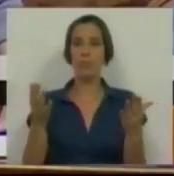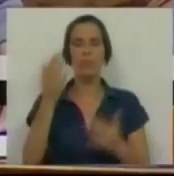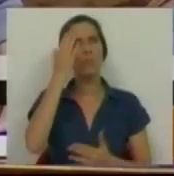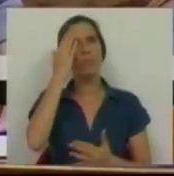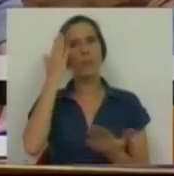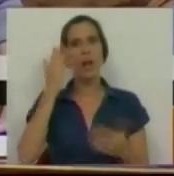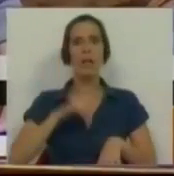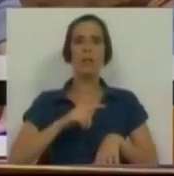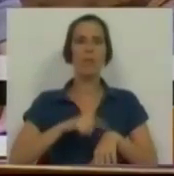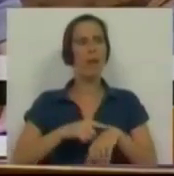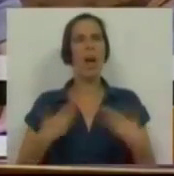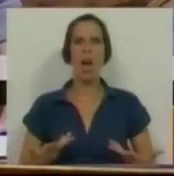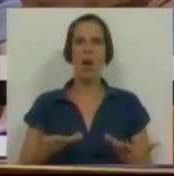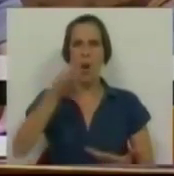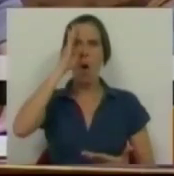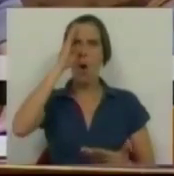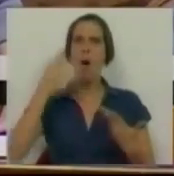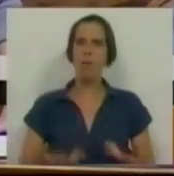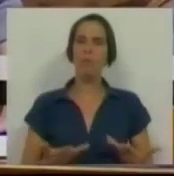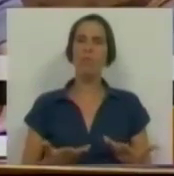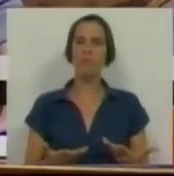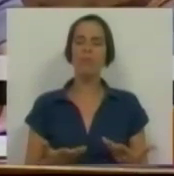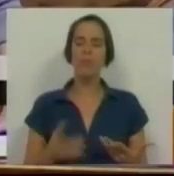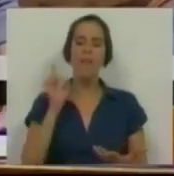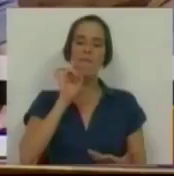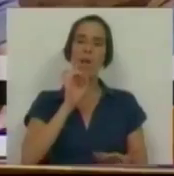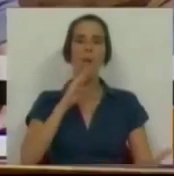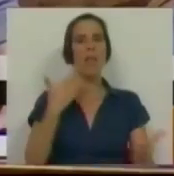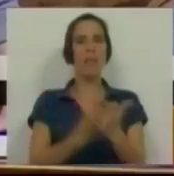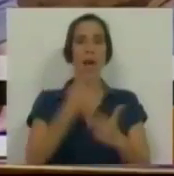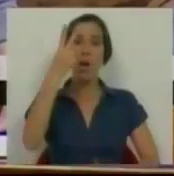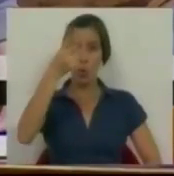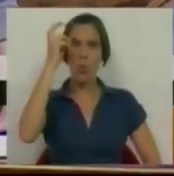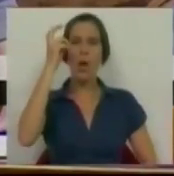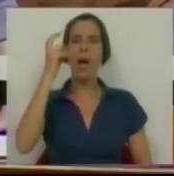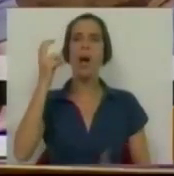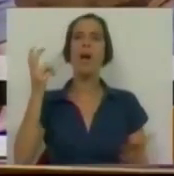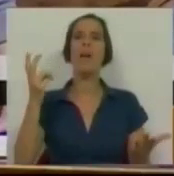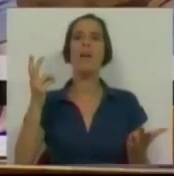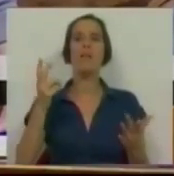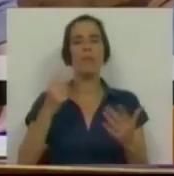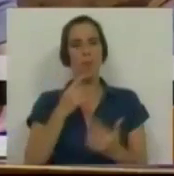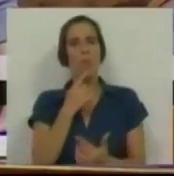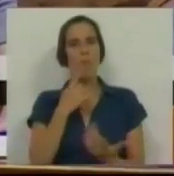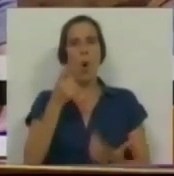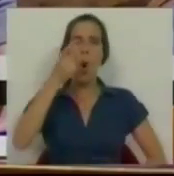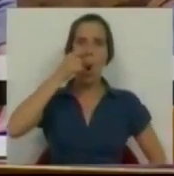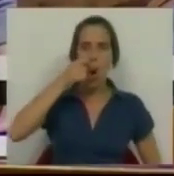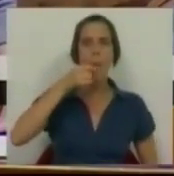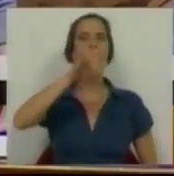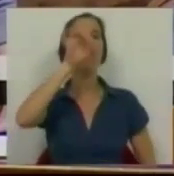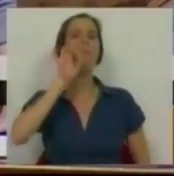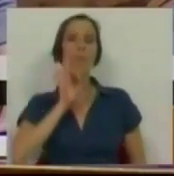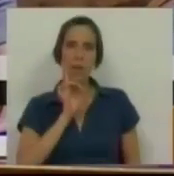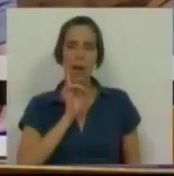acham que é a hora de valorizar a coragem abnegada dos homens e